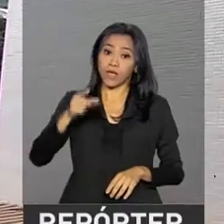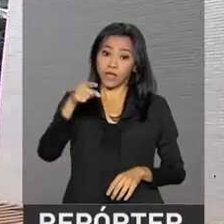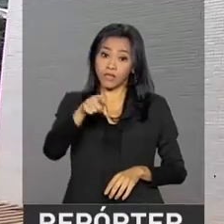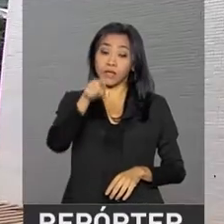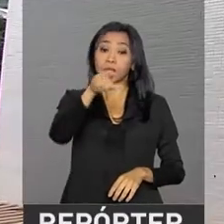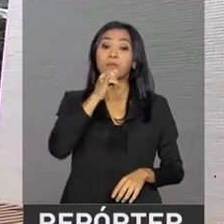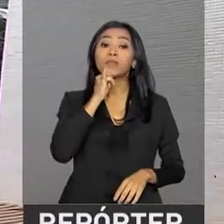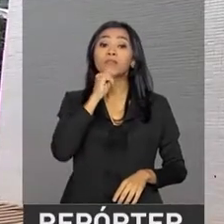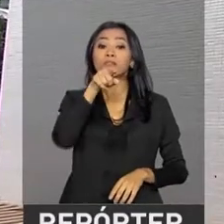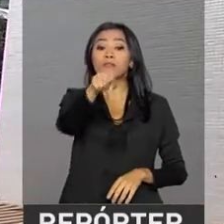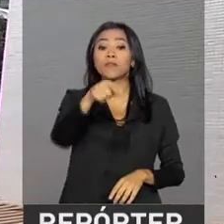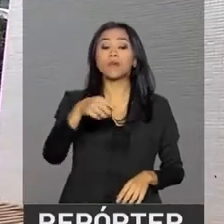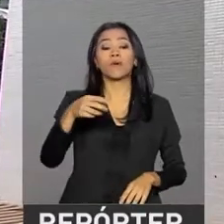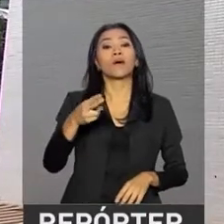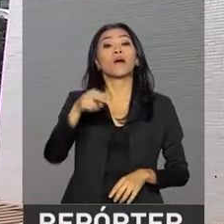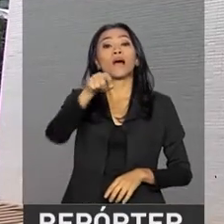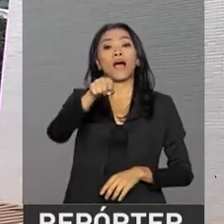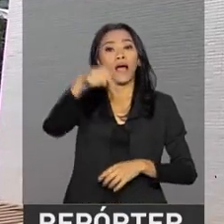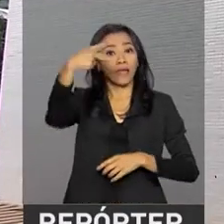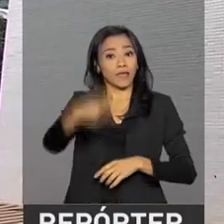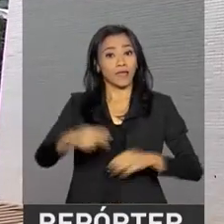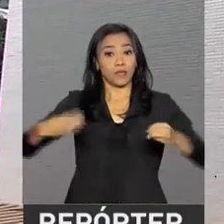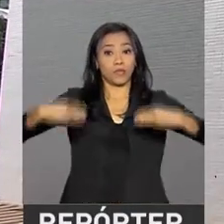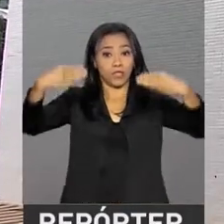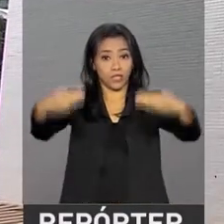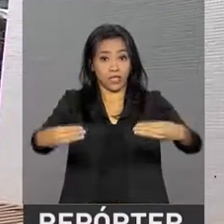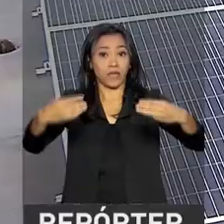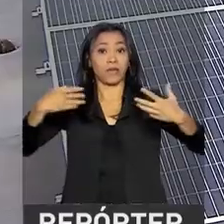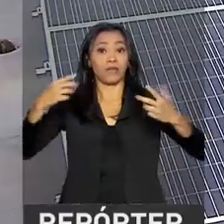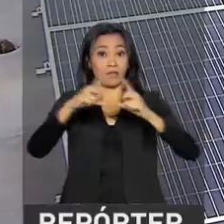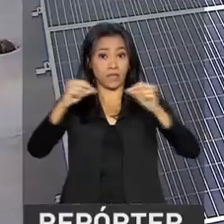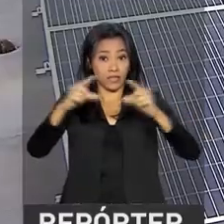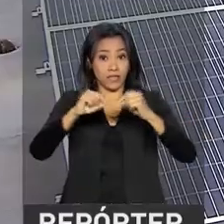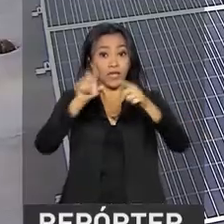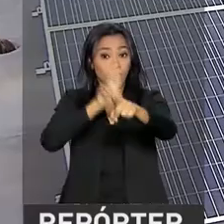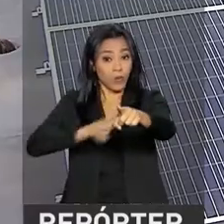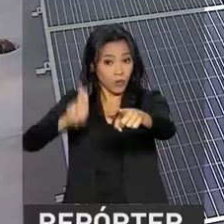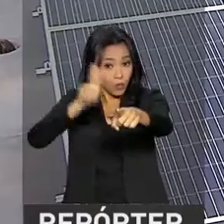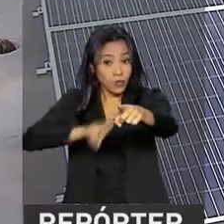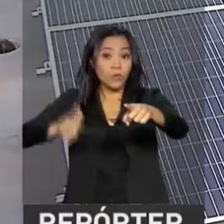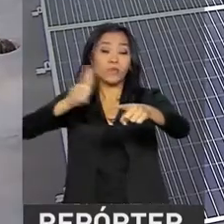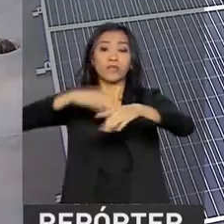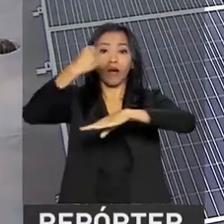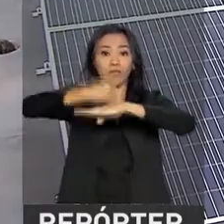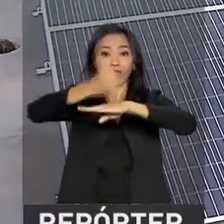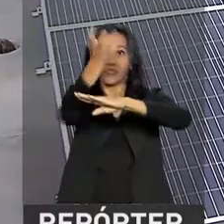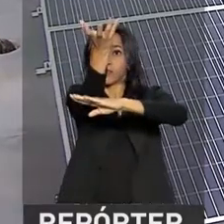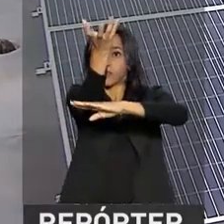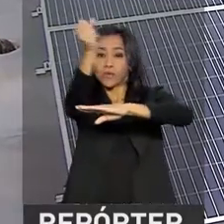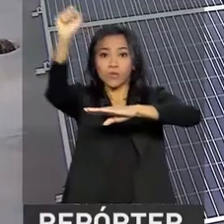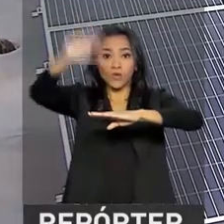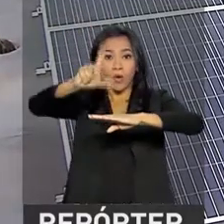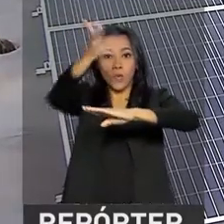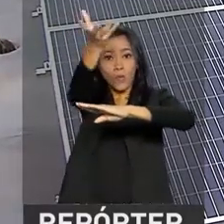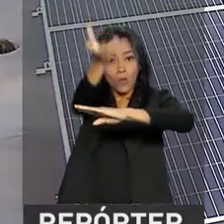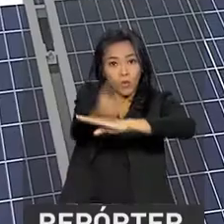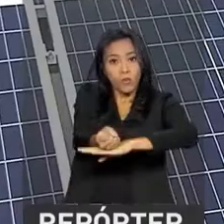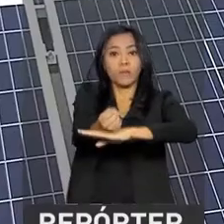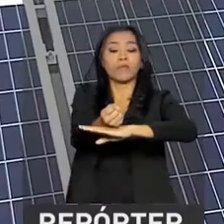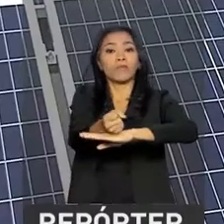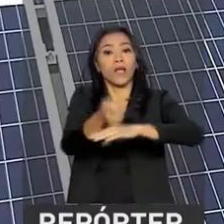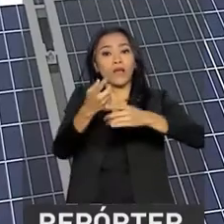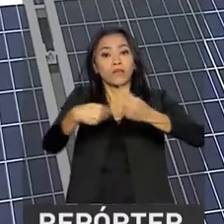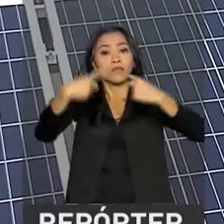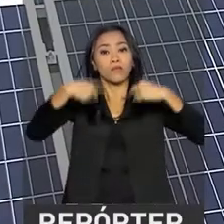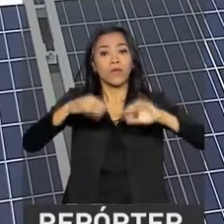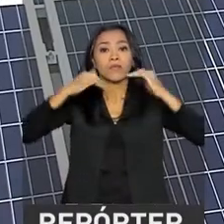é a sede do ministério de minas e energia em brasília as conexões de micro e mini geração de energia instalados hoje no país poderiam